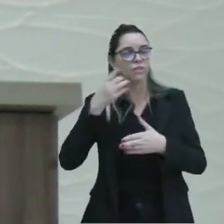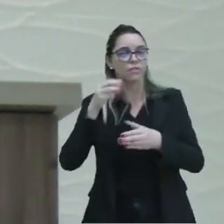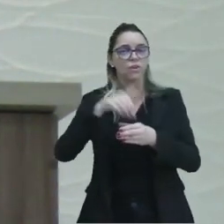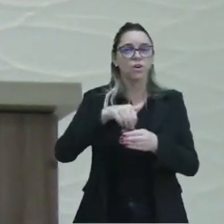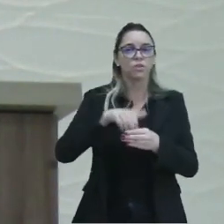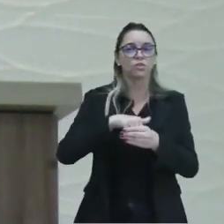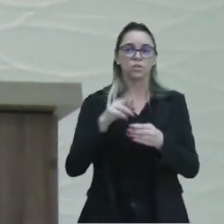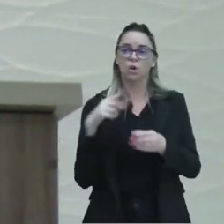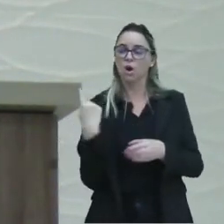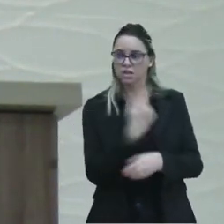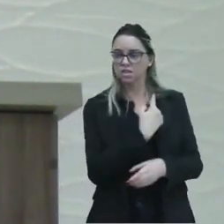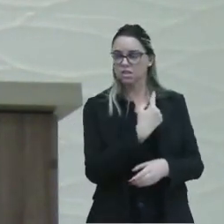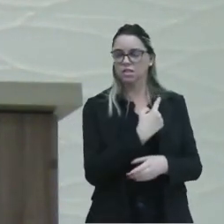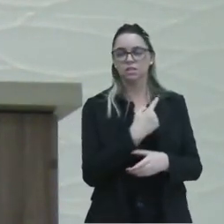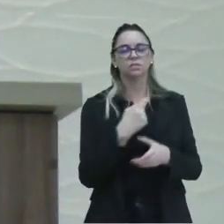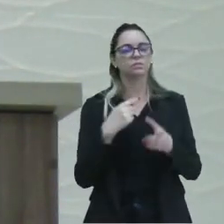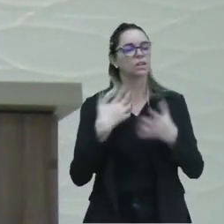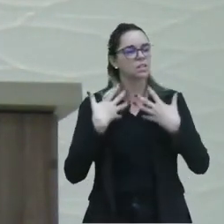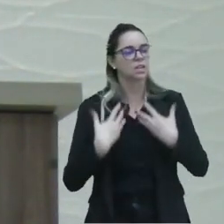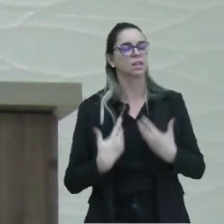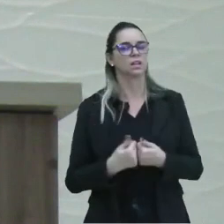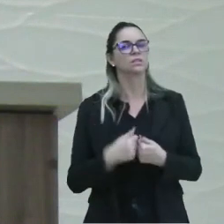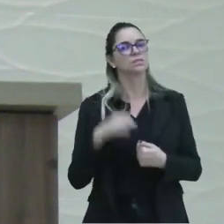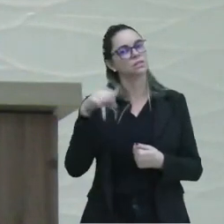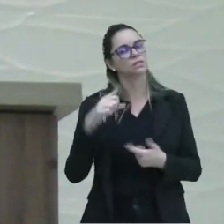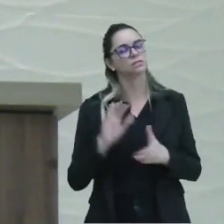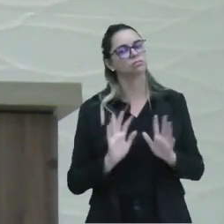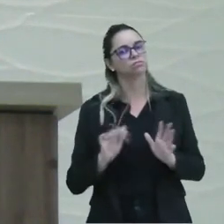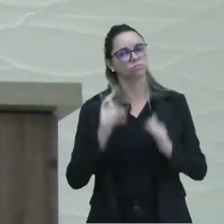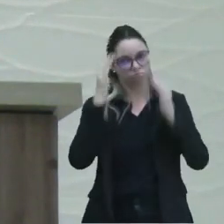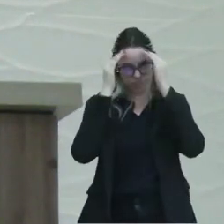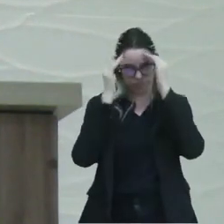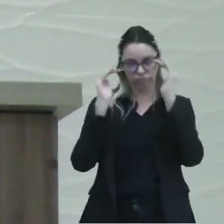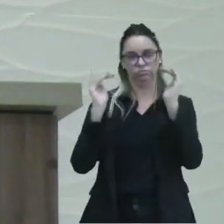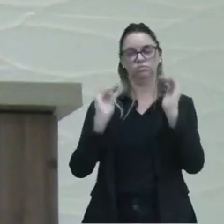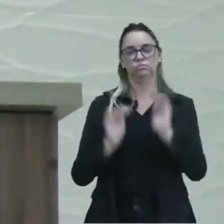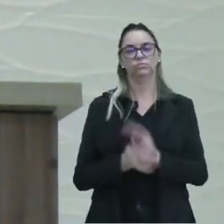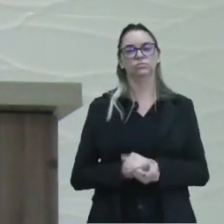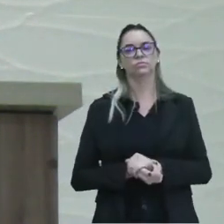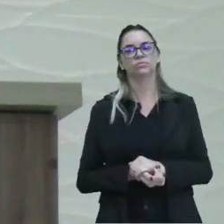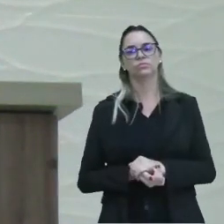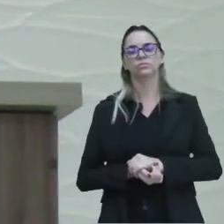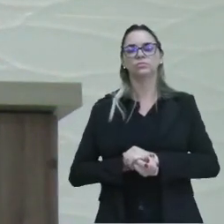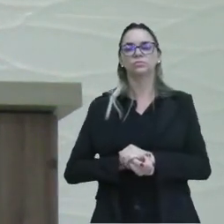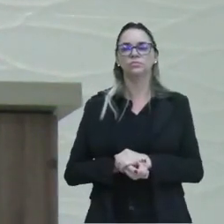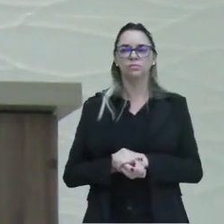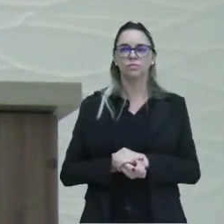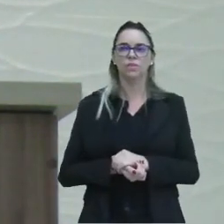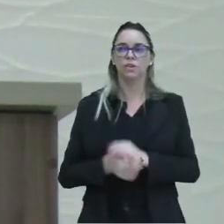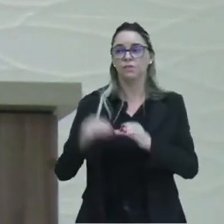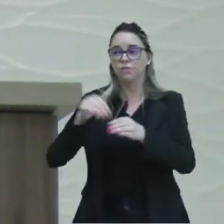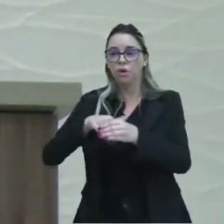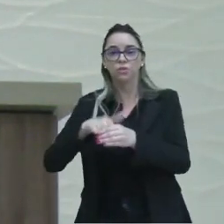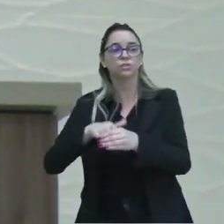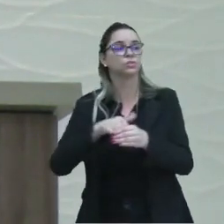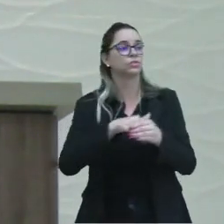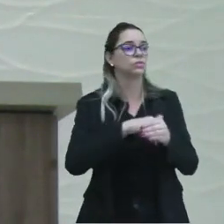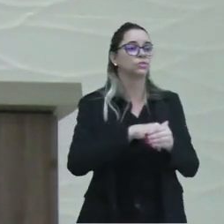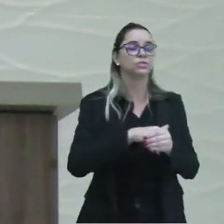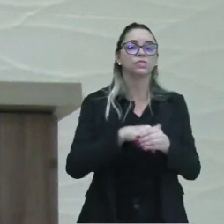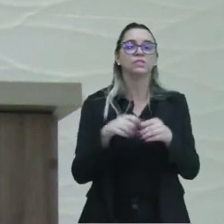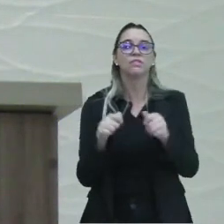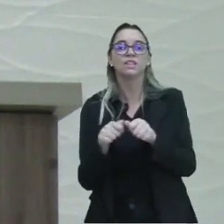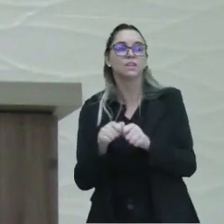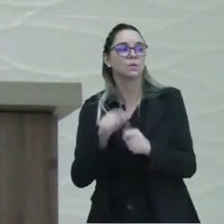gente vai aceitar como sempre tem aceitado. Mas saibam que podemos com o nosso voto fazer com que os professores tenham suas